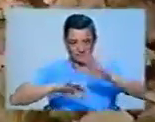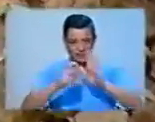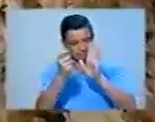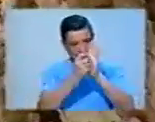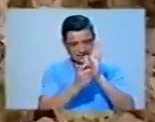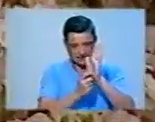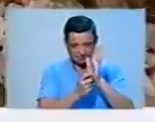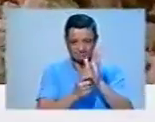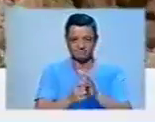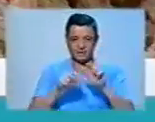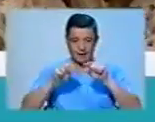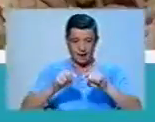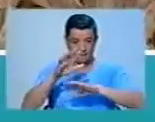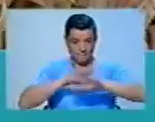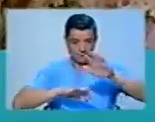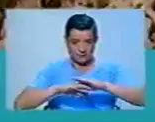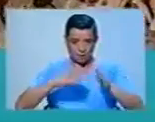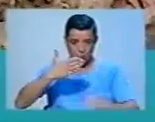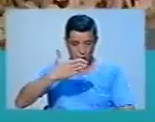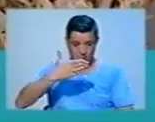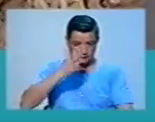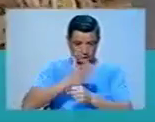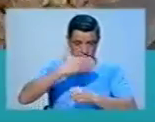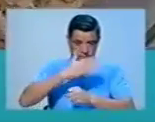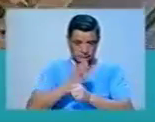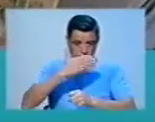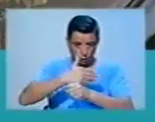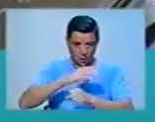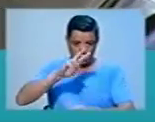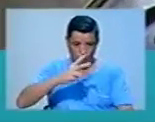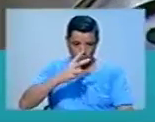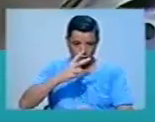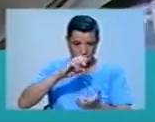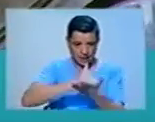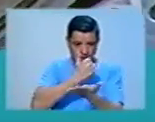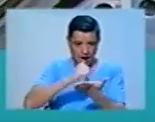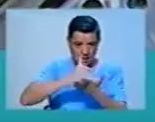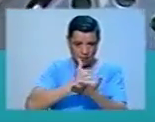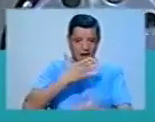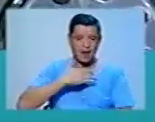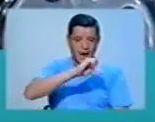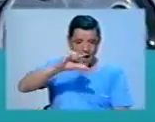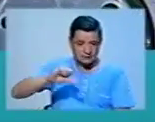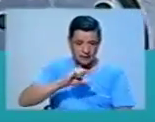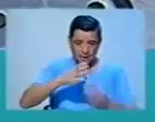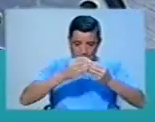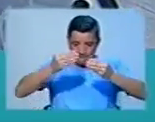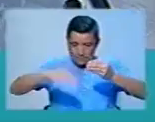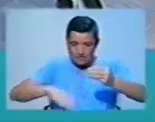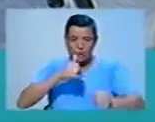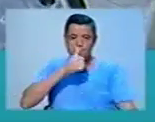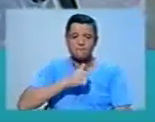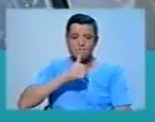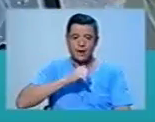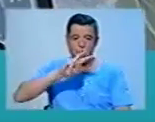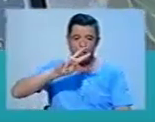receita. E para fazer o recheio para os pastéis de massa tenra, vamos necessitar de uma cebola, vamos necessitar também de 2 dentes de